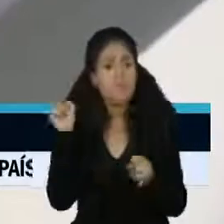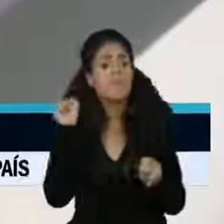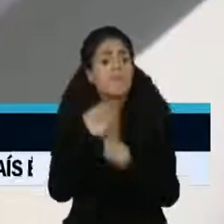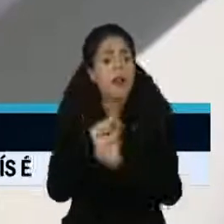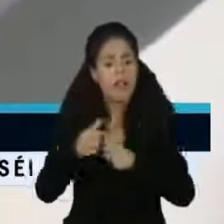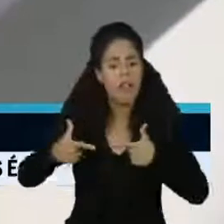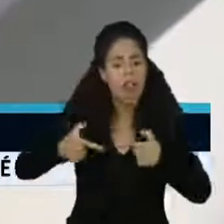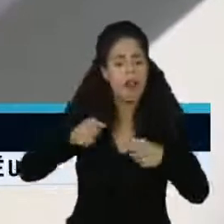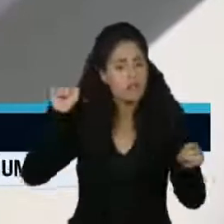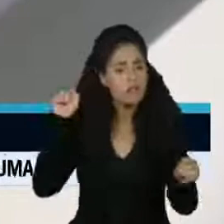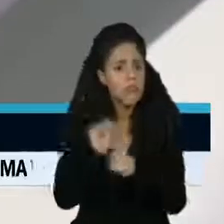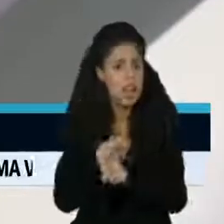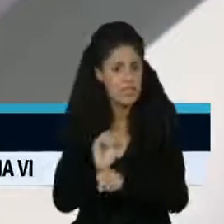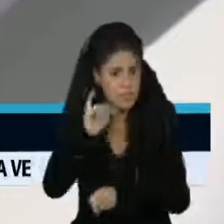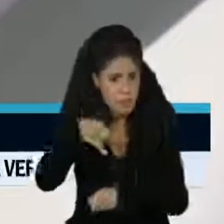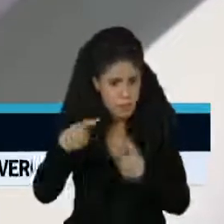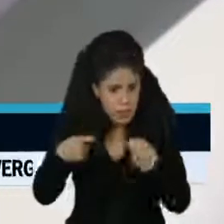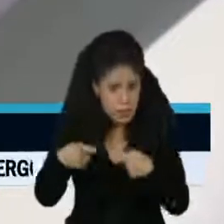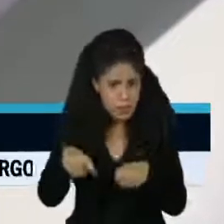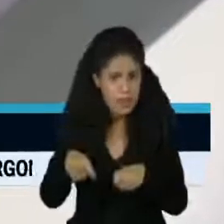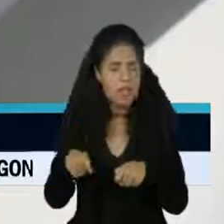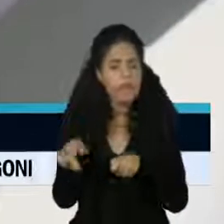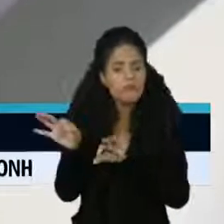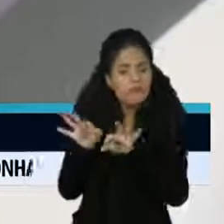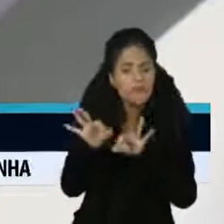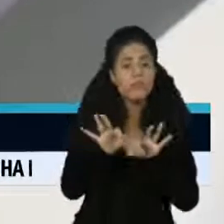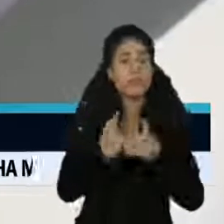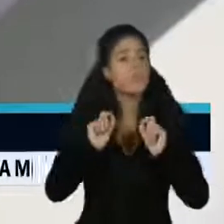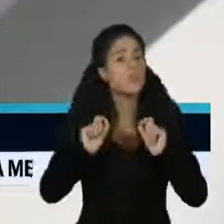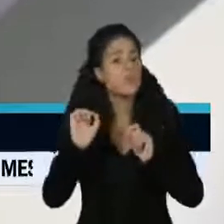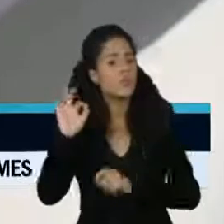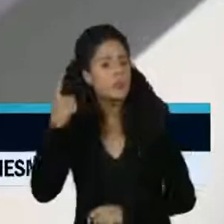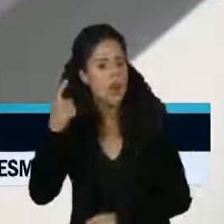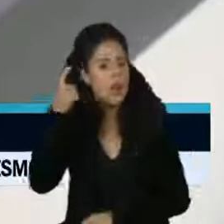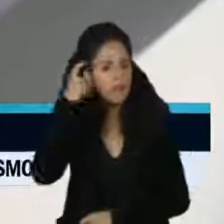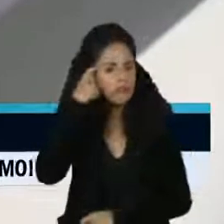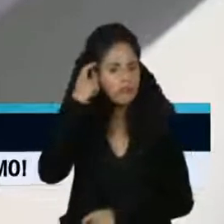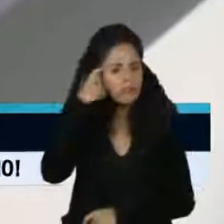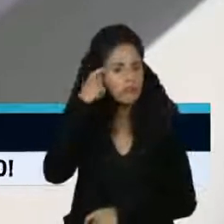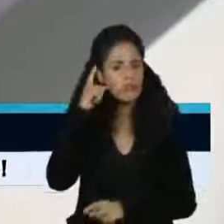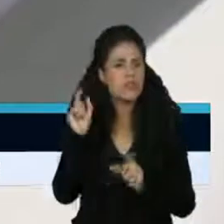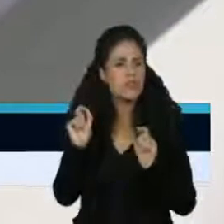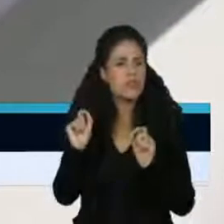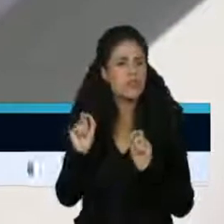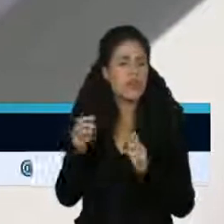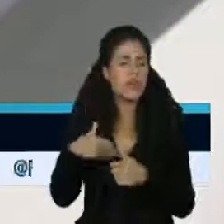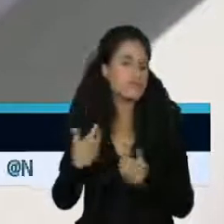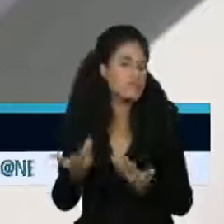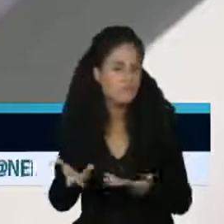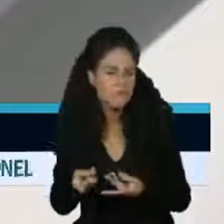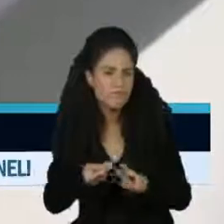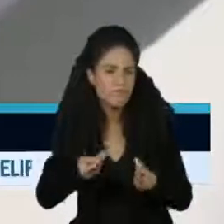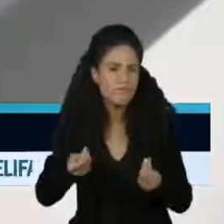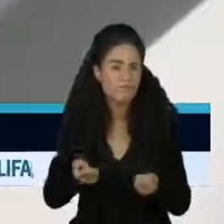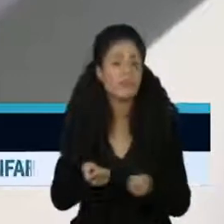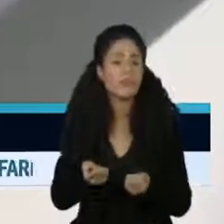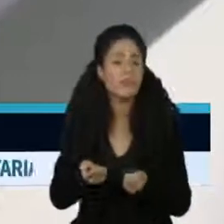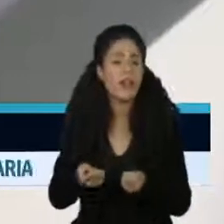guerra Insana de maneira que eu como ele não tenho qualquer